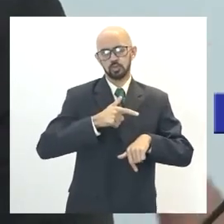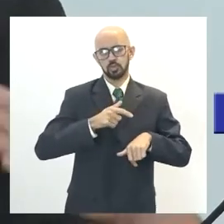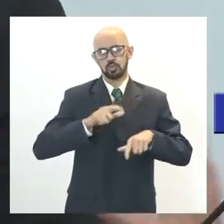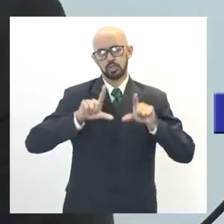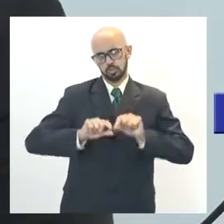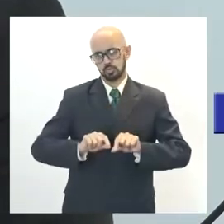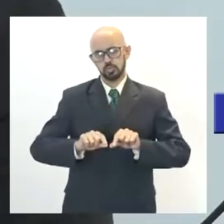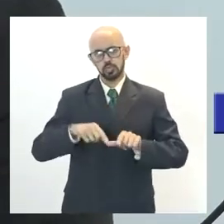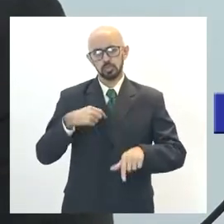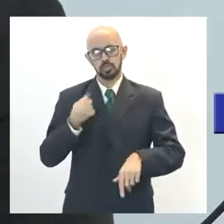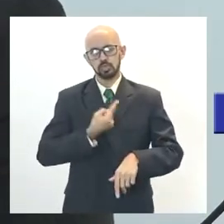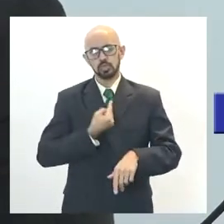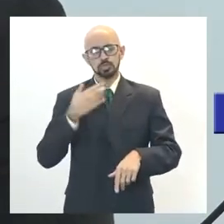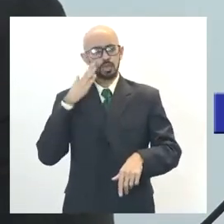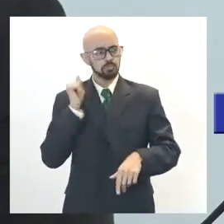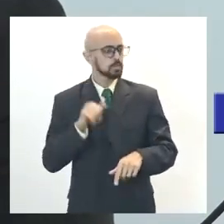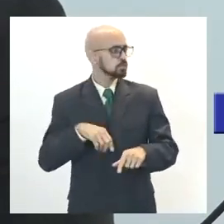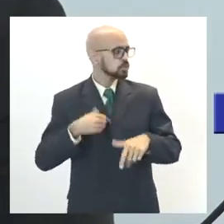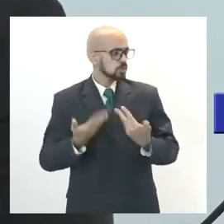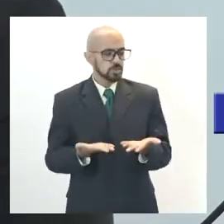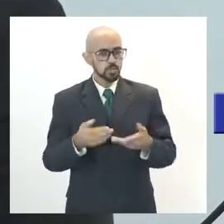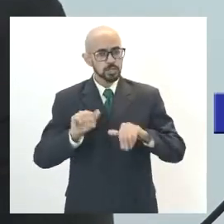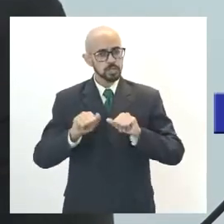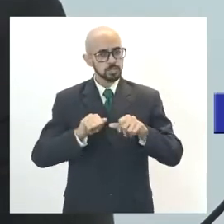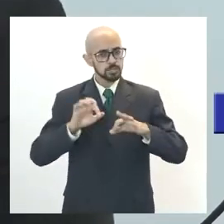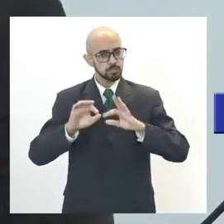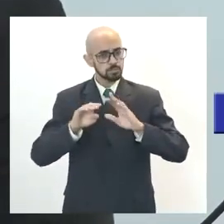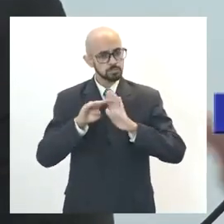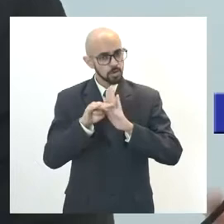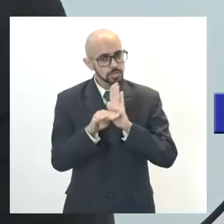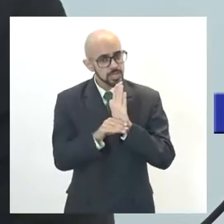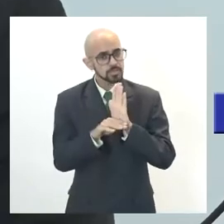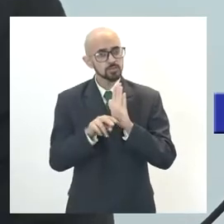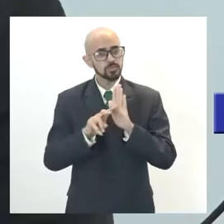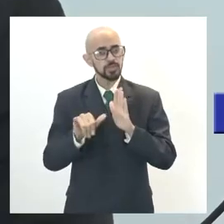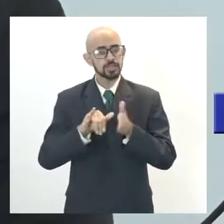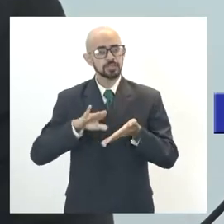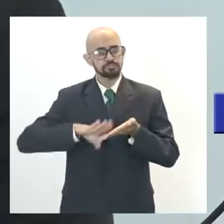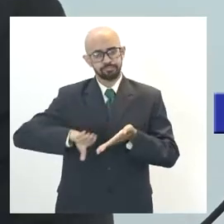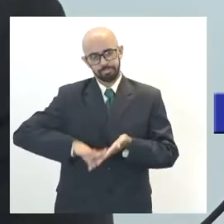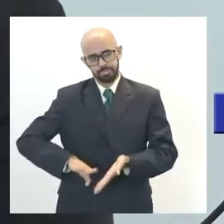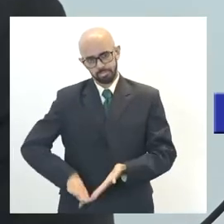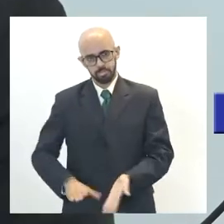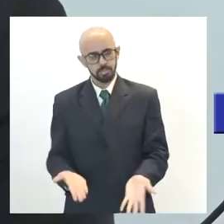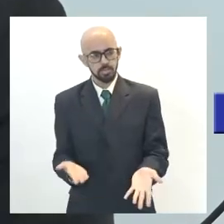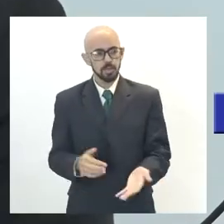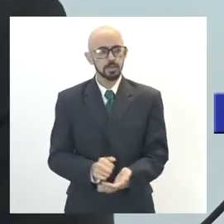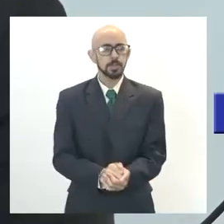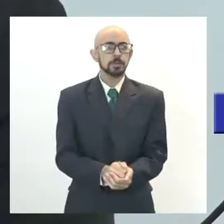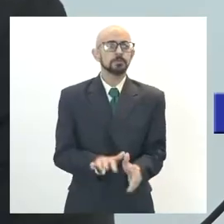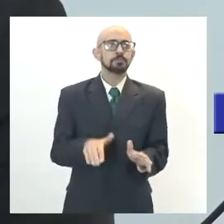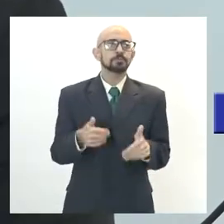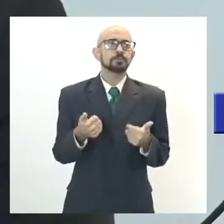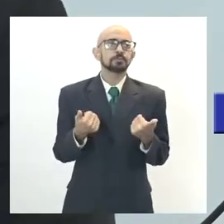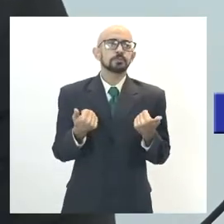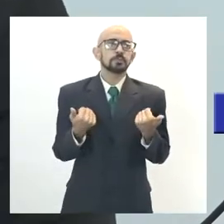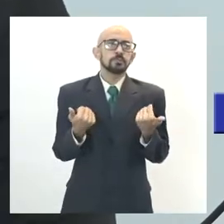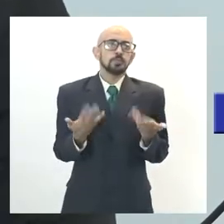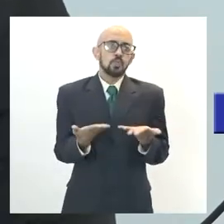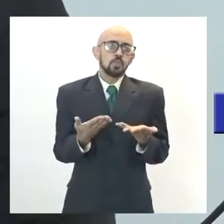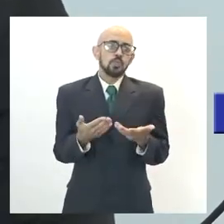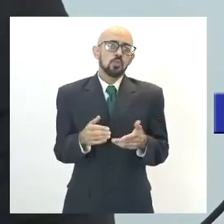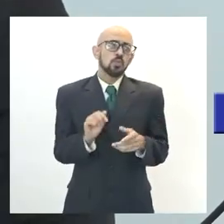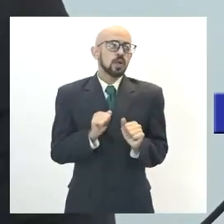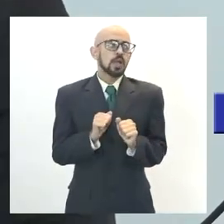a Lei e nesse processo o serviço vai ser o seu cacheado então fazendo esse diário com quem tá acompanhando a gente e eu